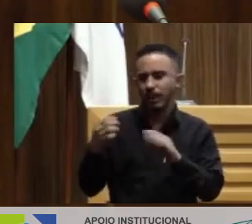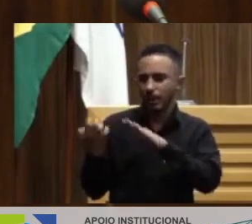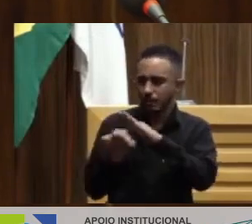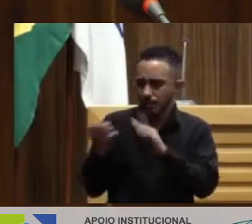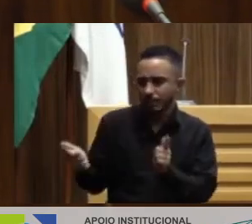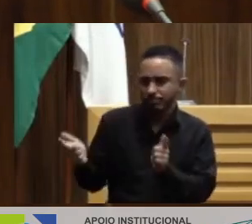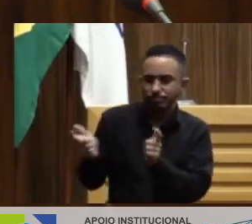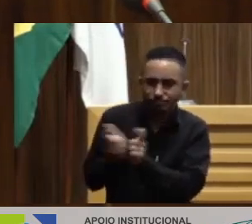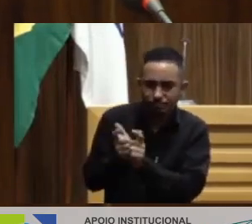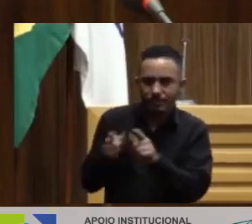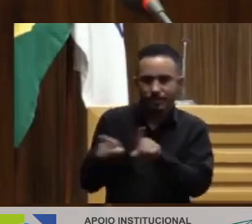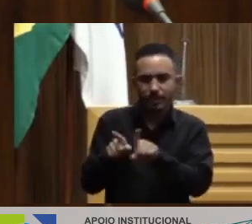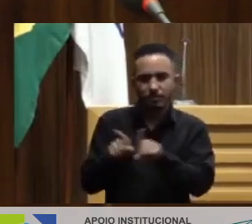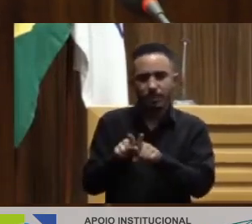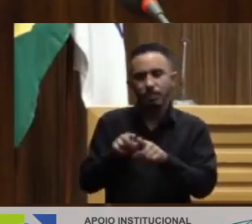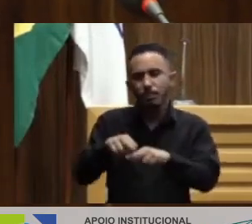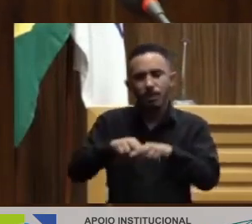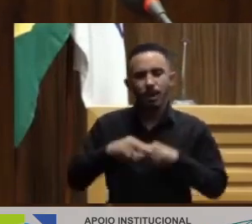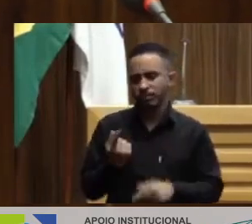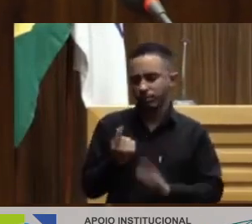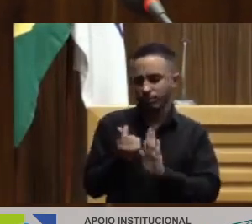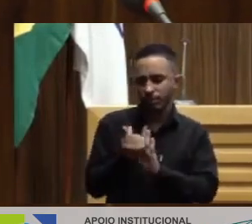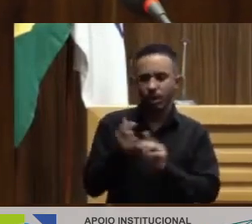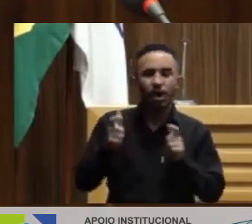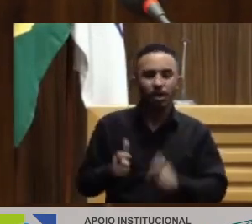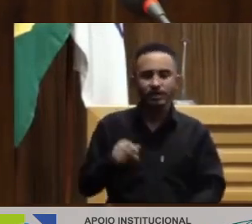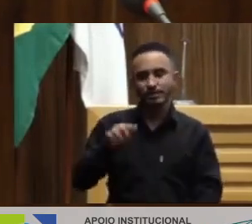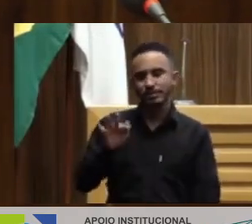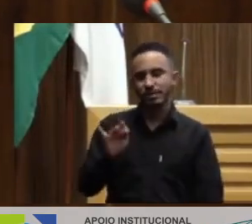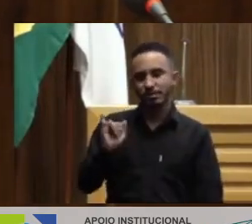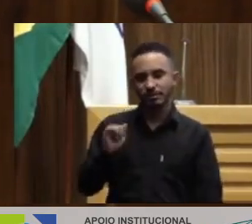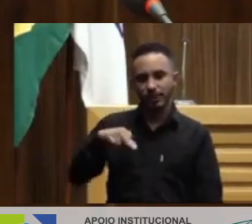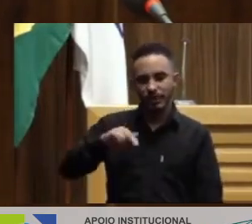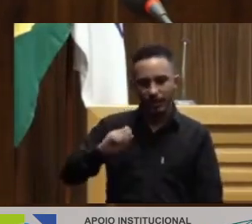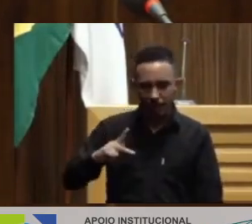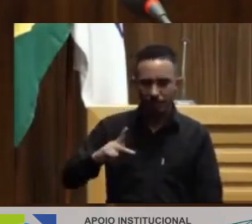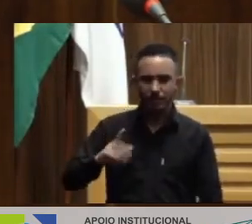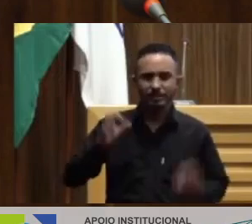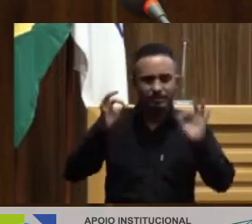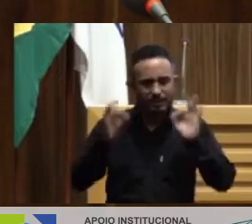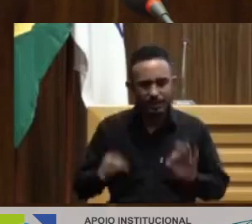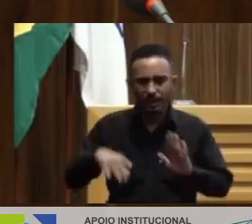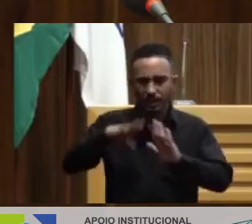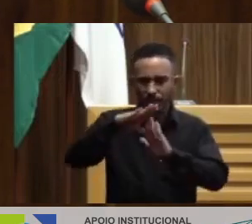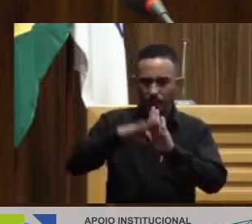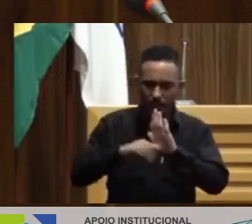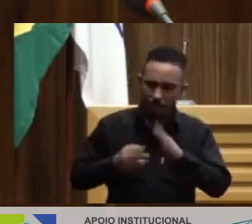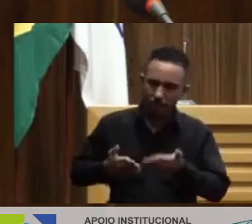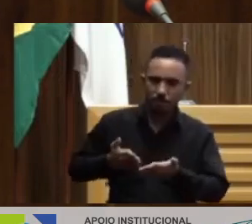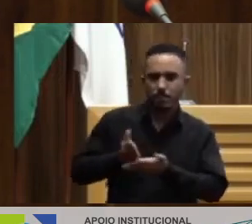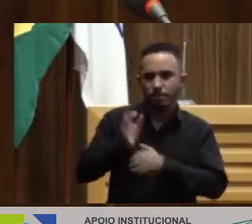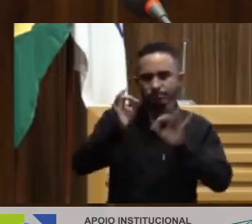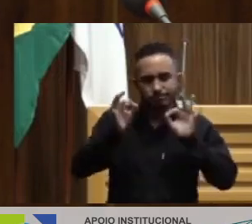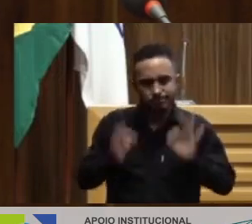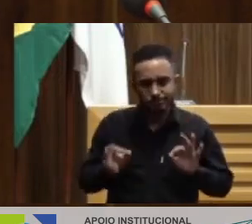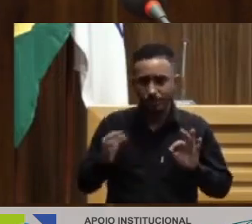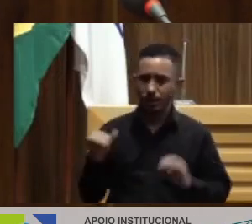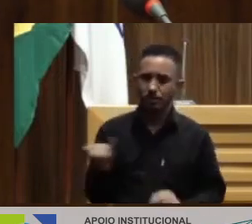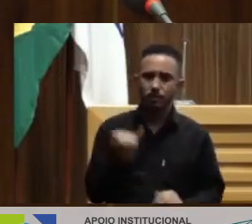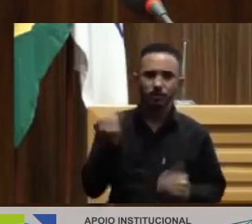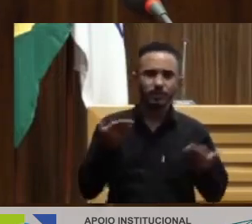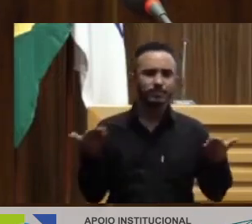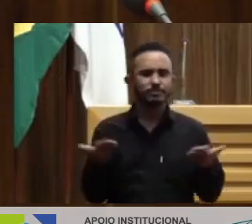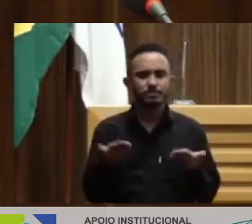do FNDCT através da FINEP. Então, nós temos certeza que o programa será vitorioso. O importante agora é a gente